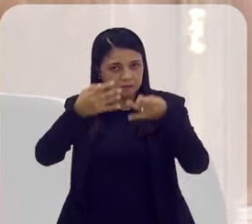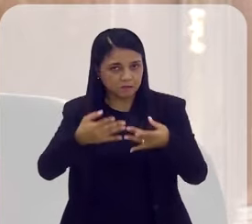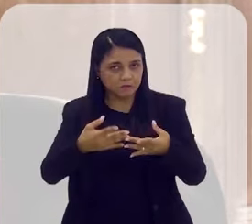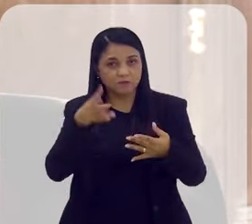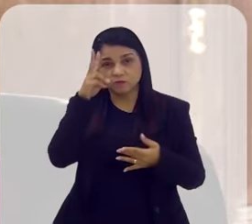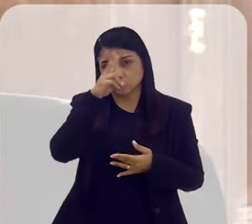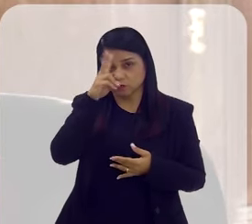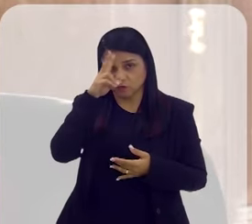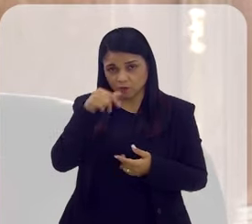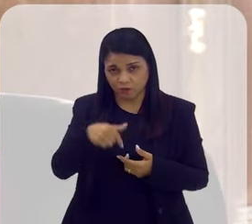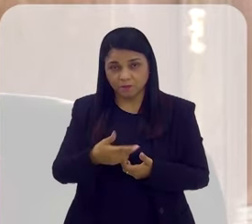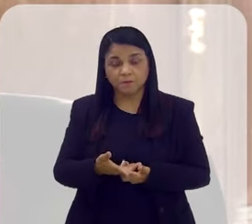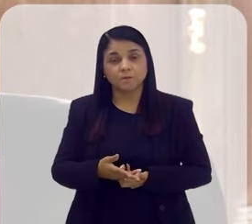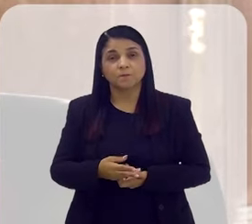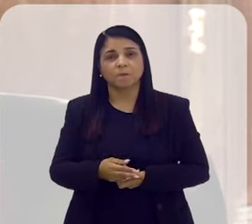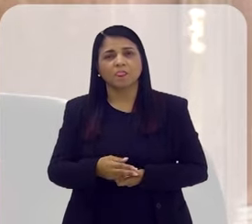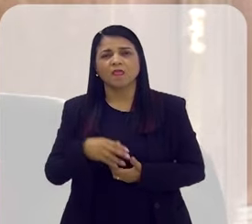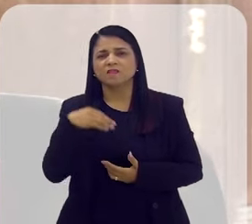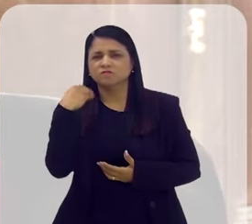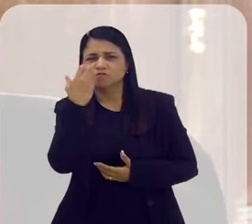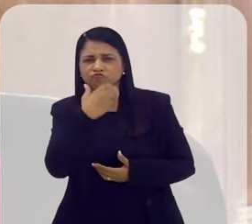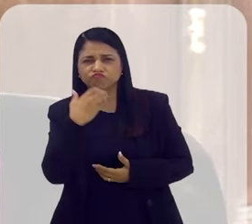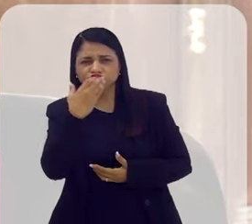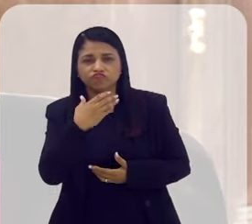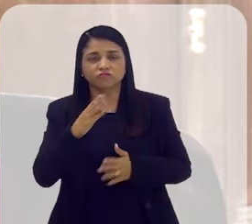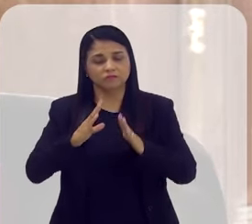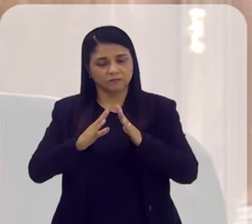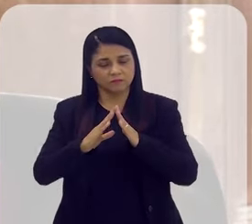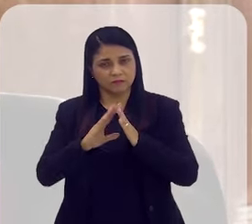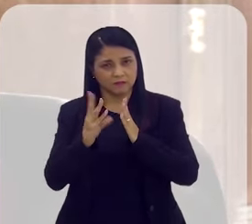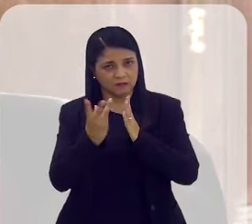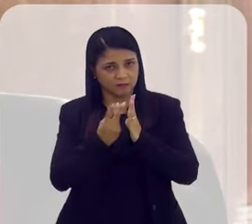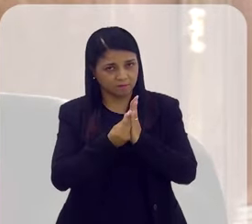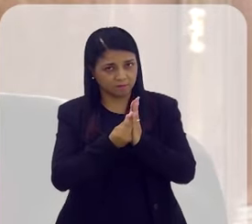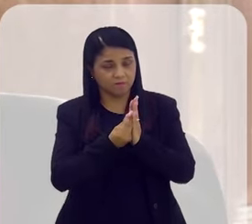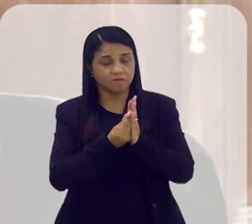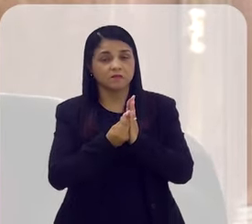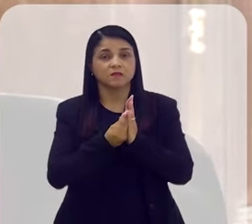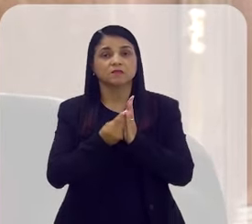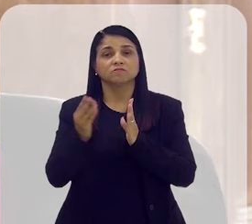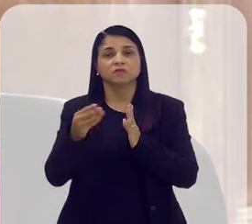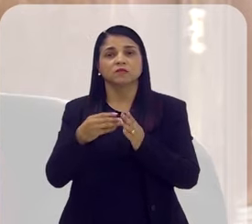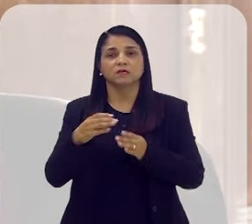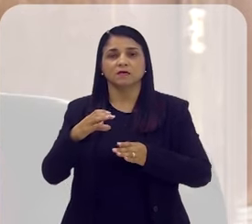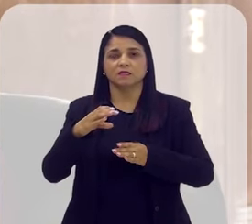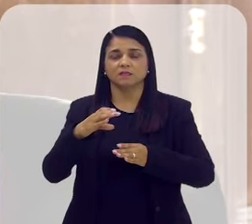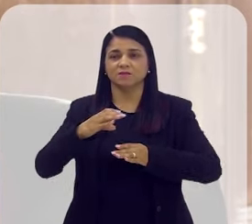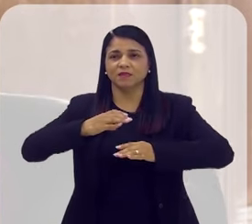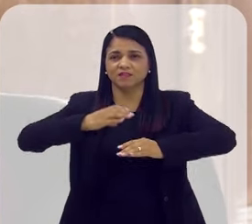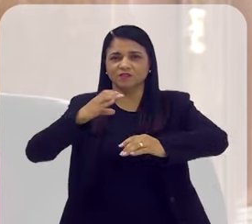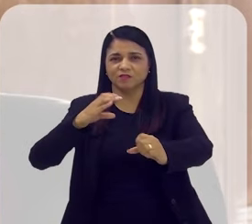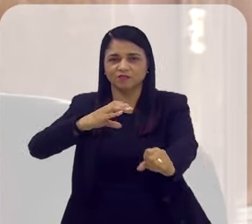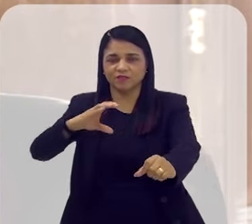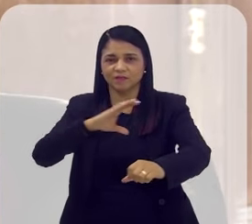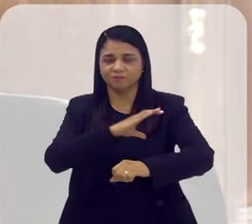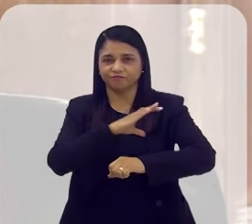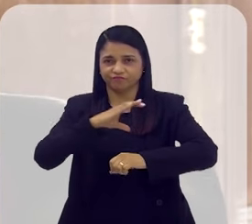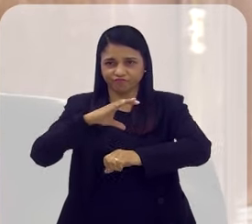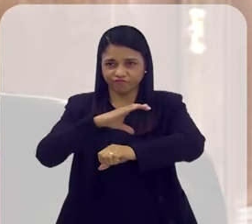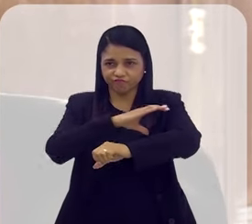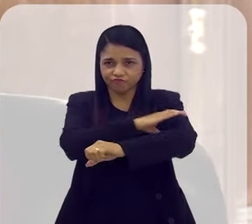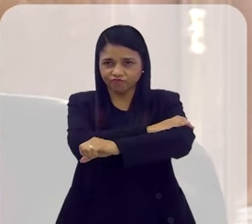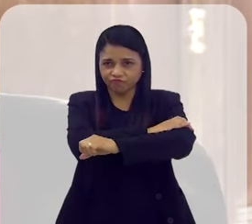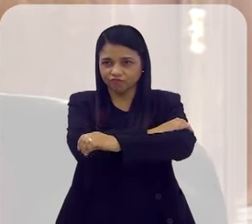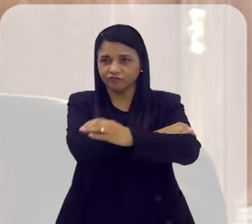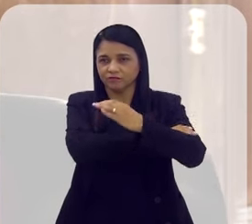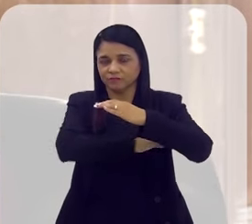testemunho, porque quando eu cantava já na minha igreja, eu sirvo ao Senhor na Assembleia de Deus, na IEVAD,